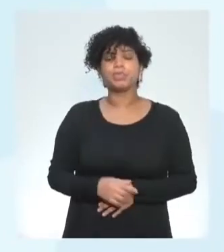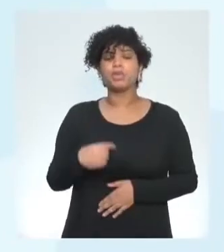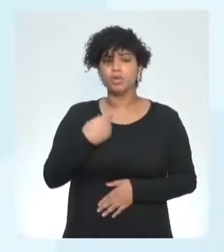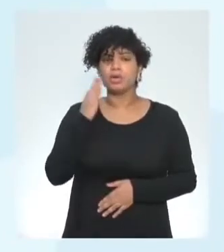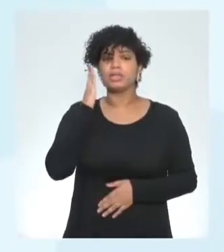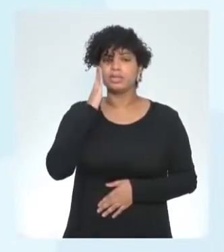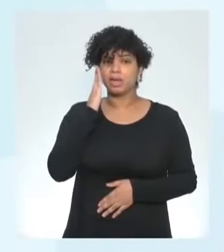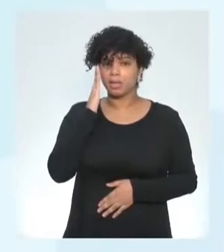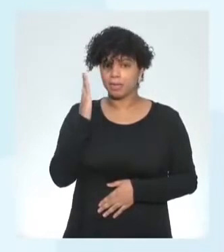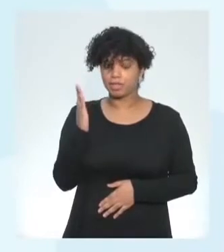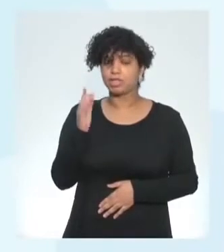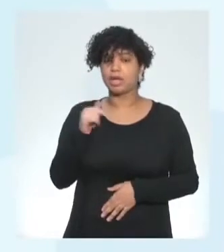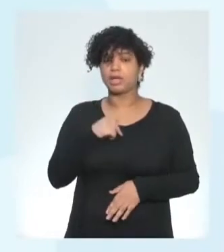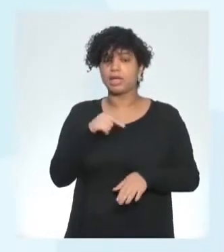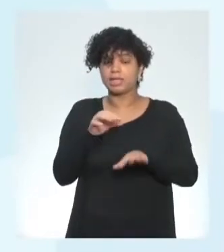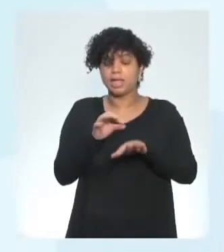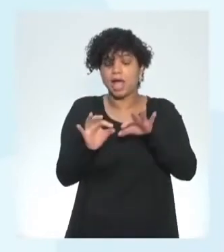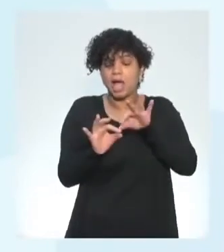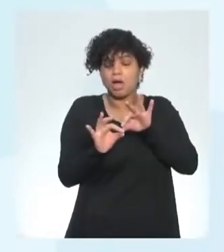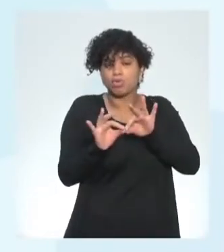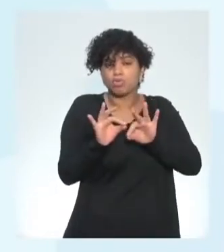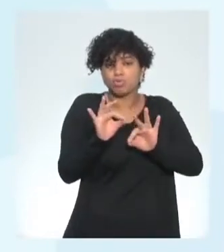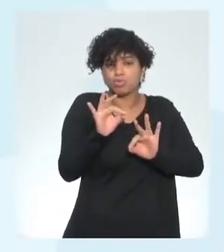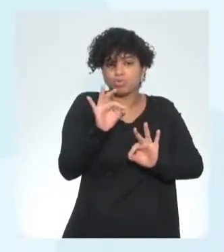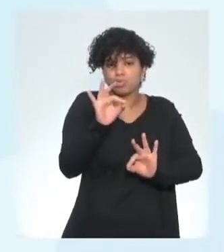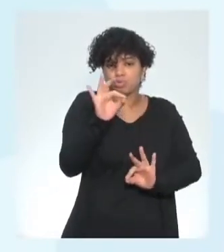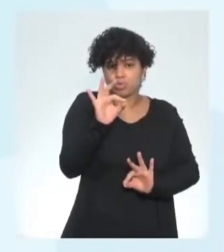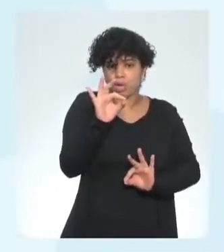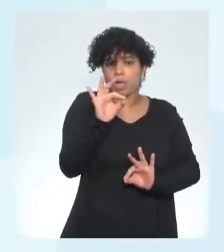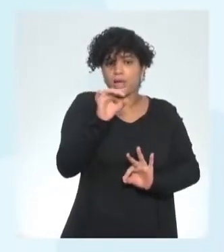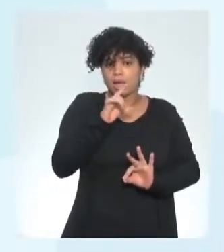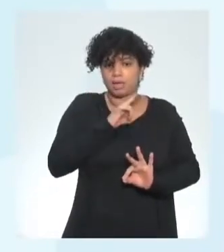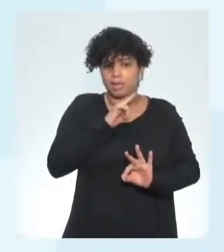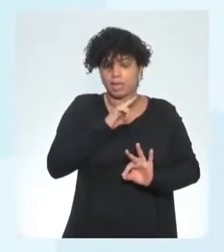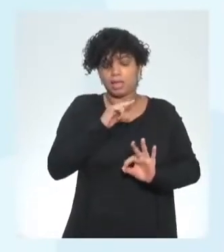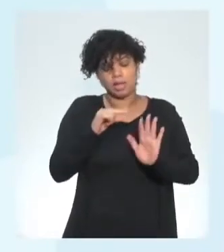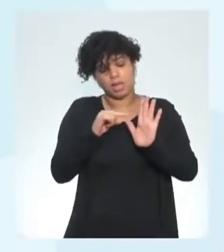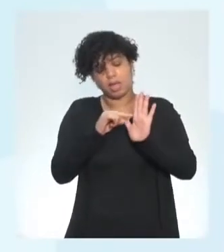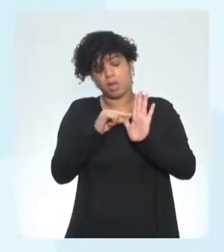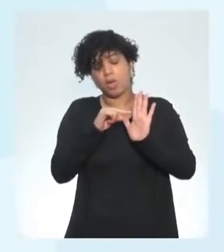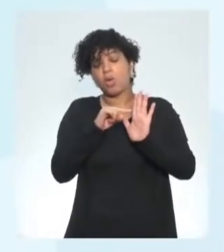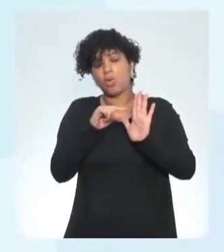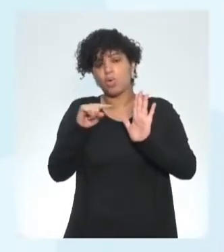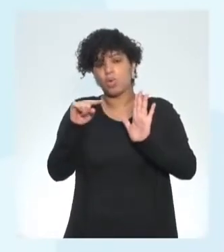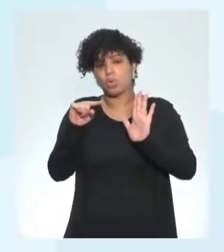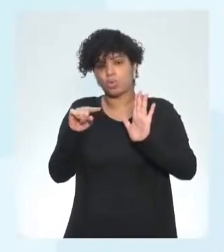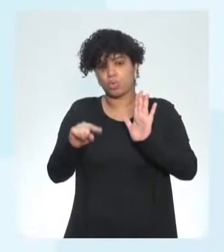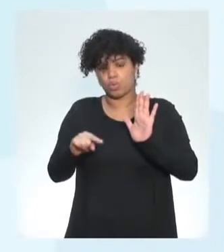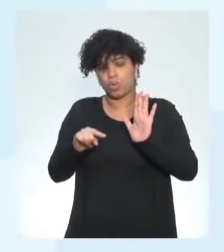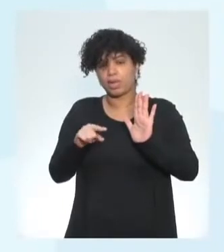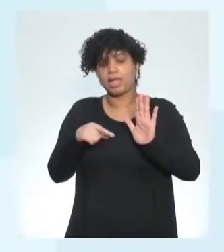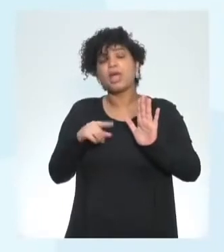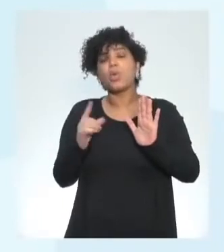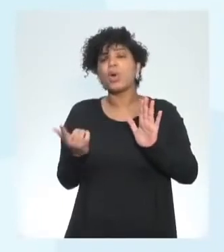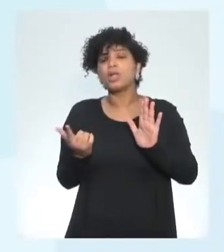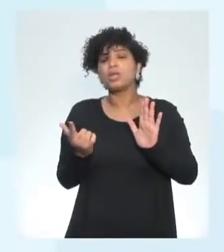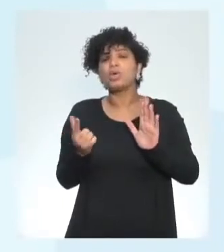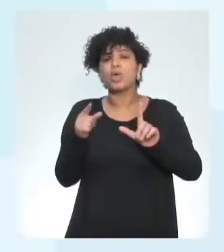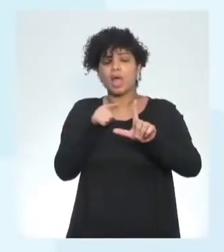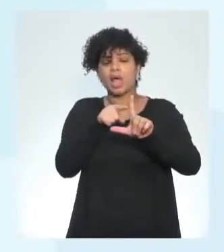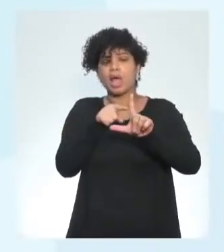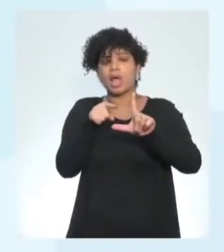sabe que isso aqui é altura, não é mesmo? A altura com a altura tem, tem a mesma inclinação de 90 graus. Então,